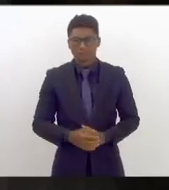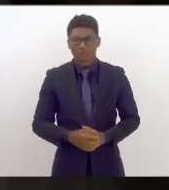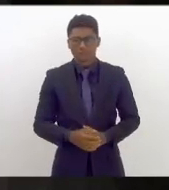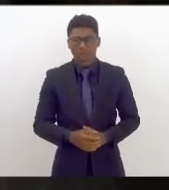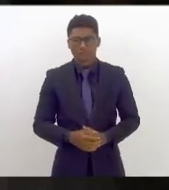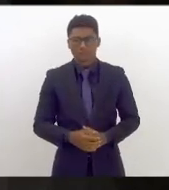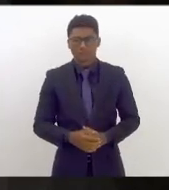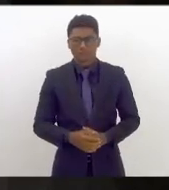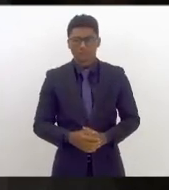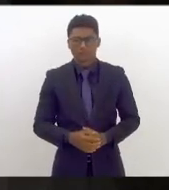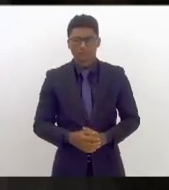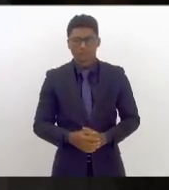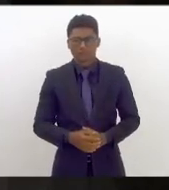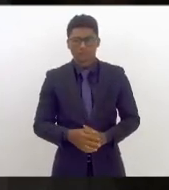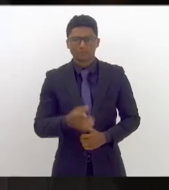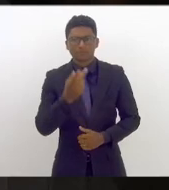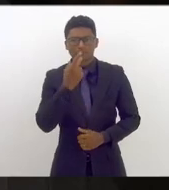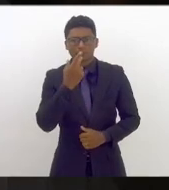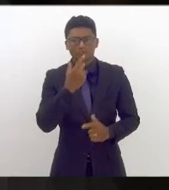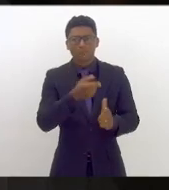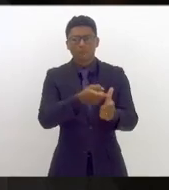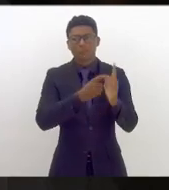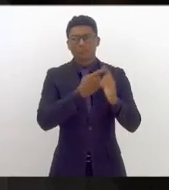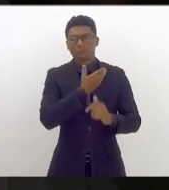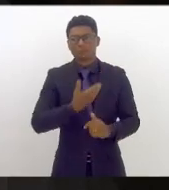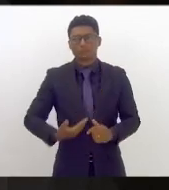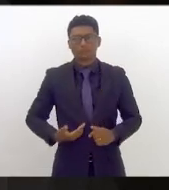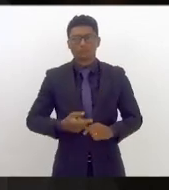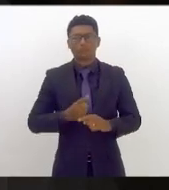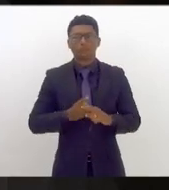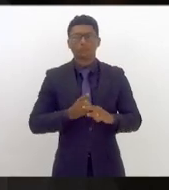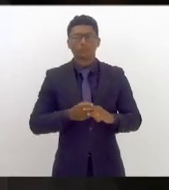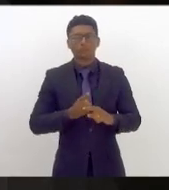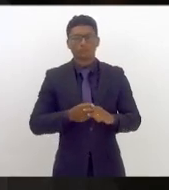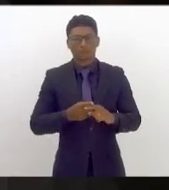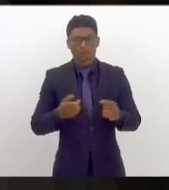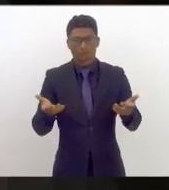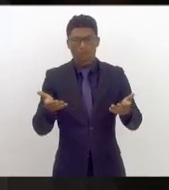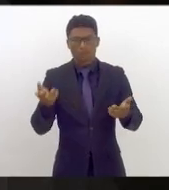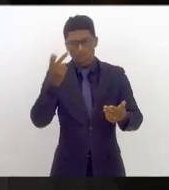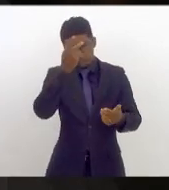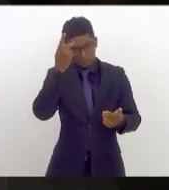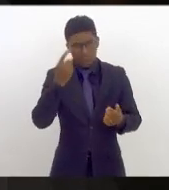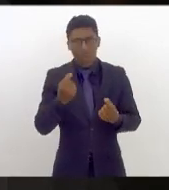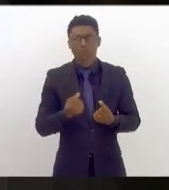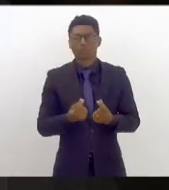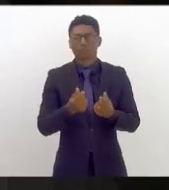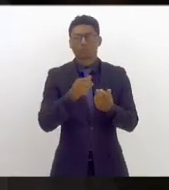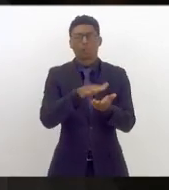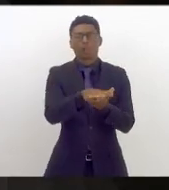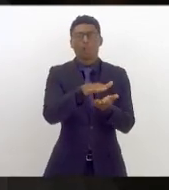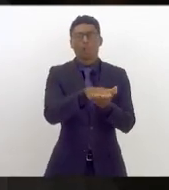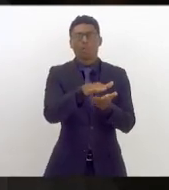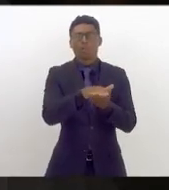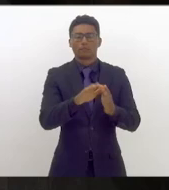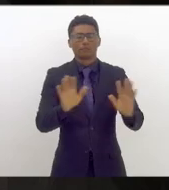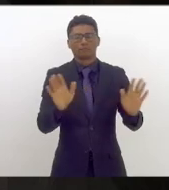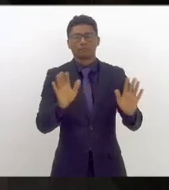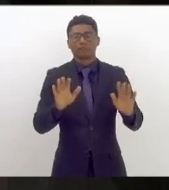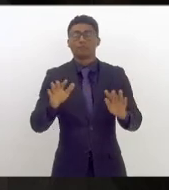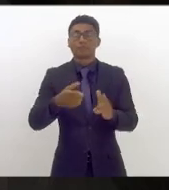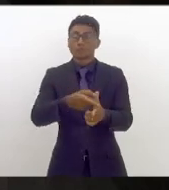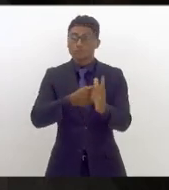mas é, mas não, quando dívida pública, hoje em dia ninguém emite moeda, emite a título da dívida pública. Né? Mas o